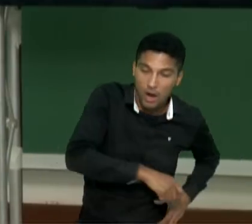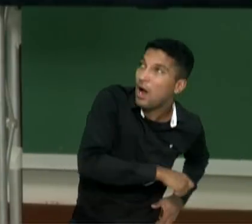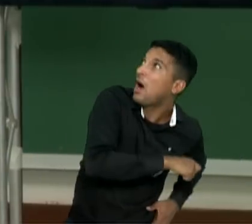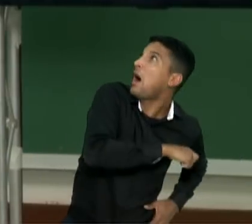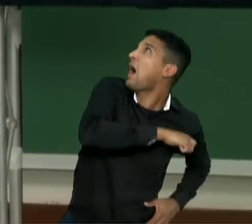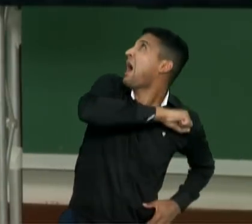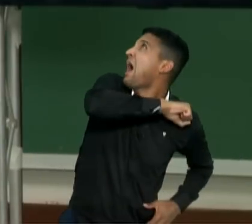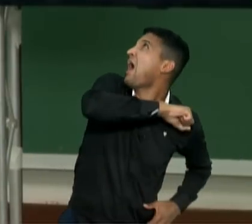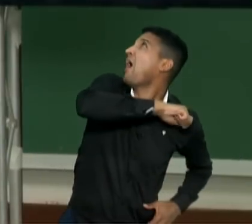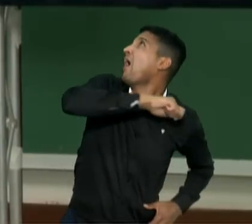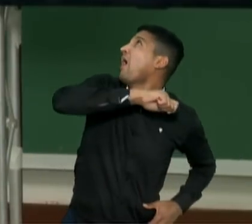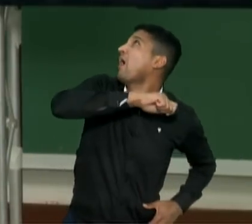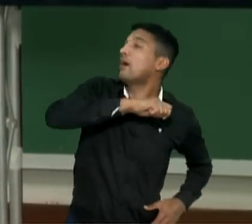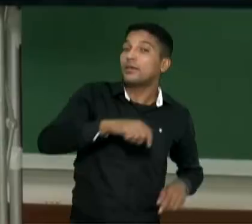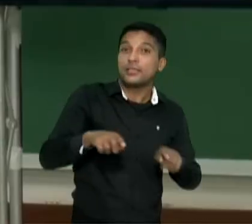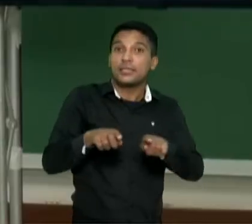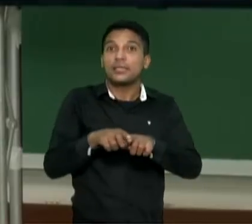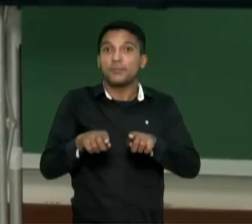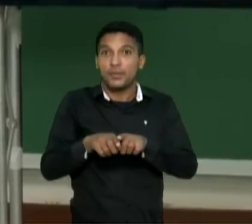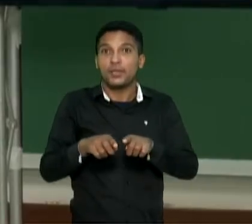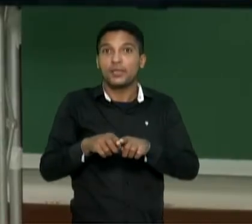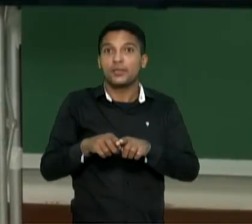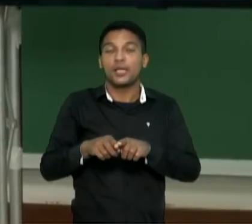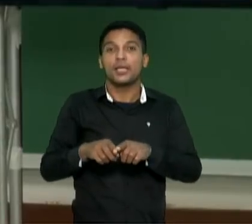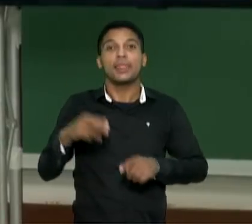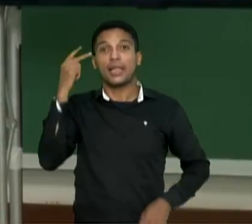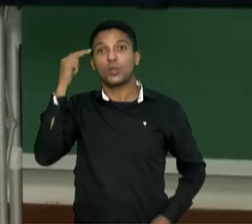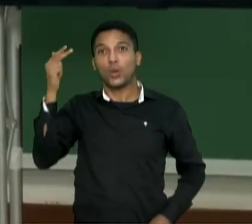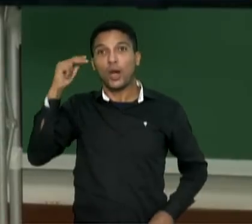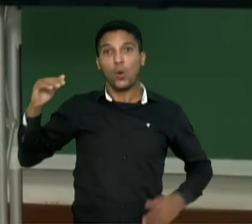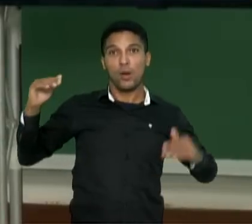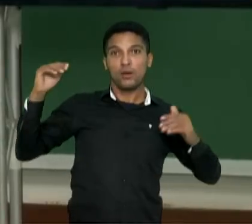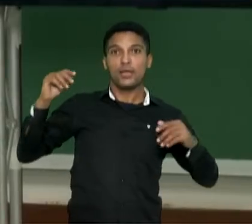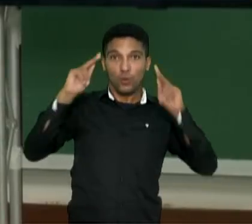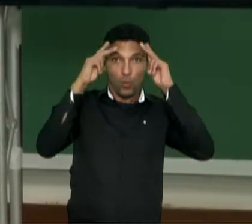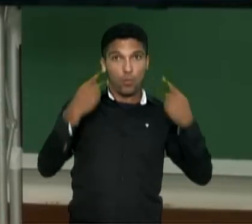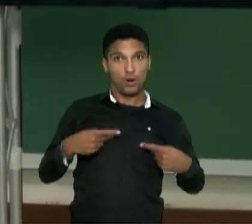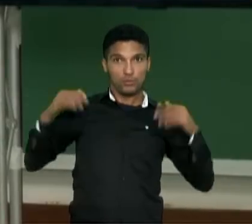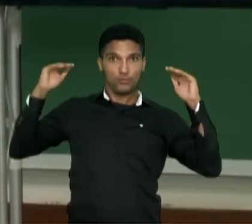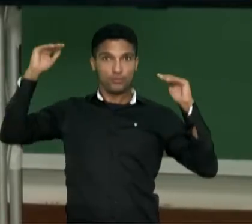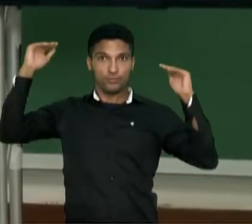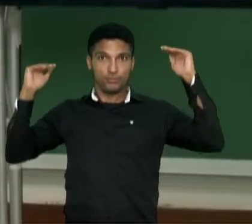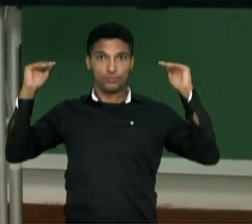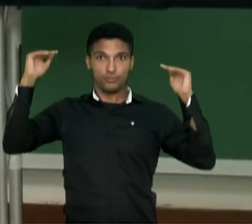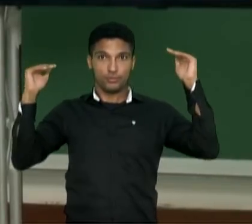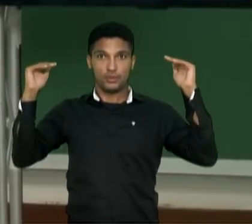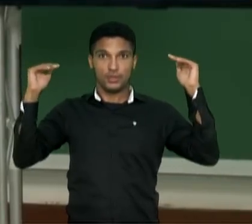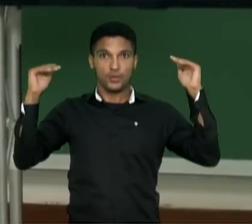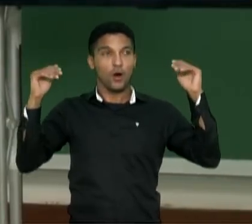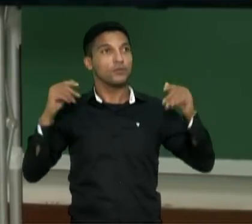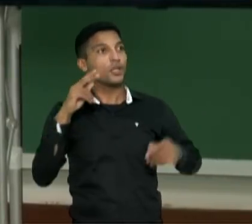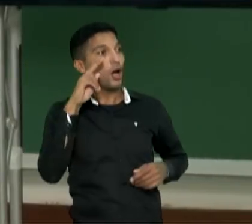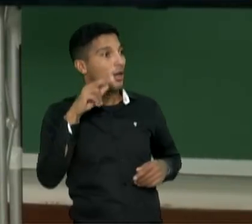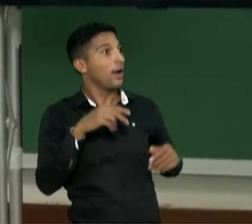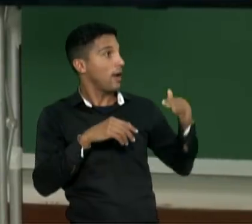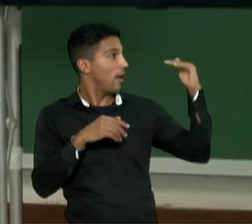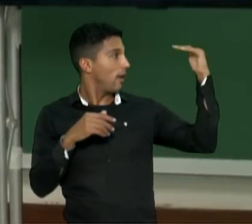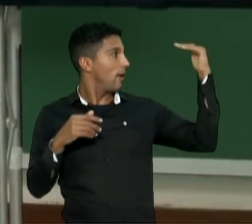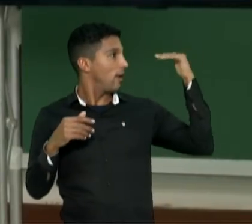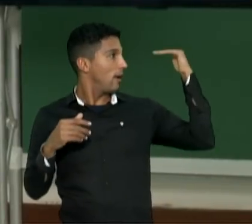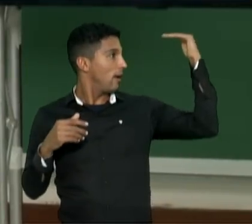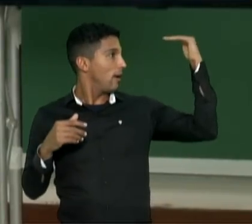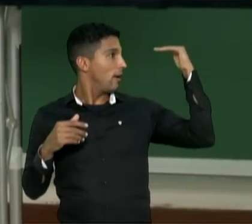tamanho natural acaba aproximando o observador que pode se imaginar dentro da cena. Então, enquanto o do Michelangelo ele